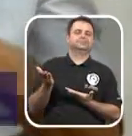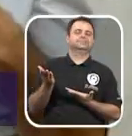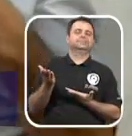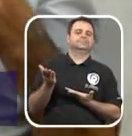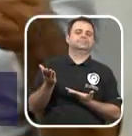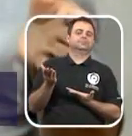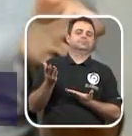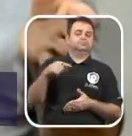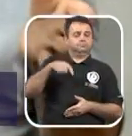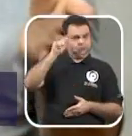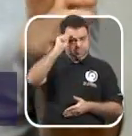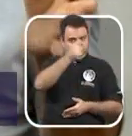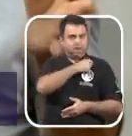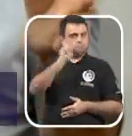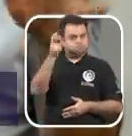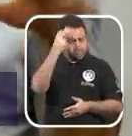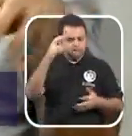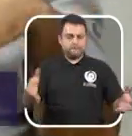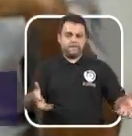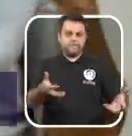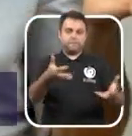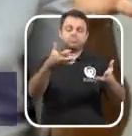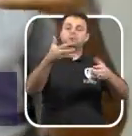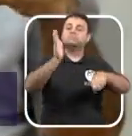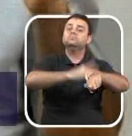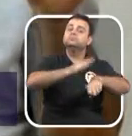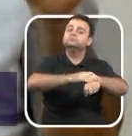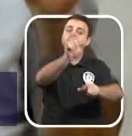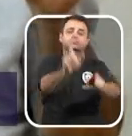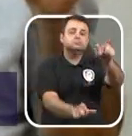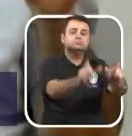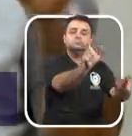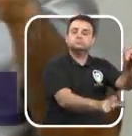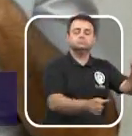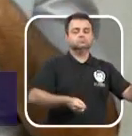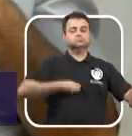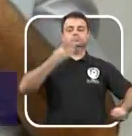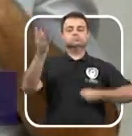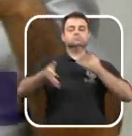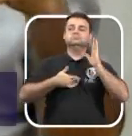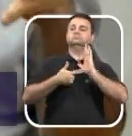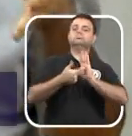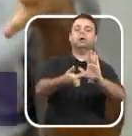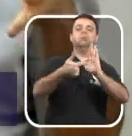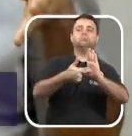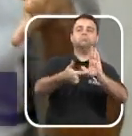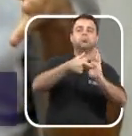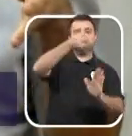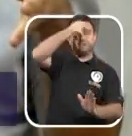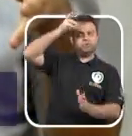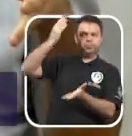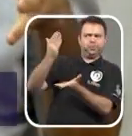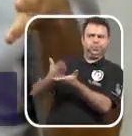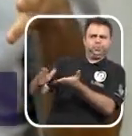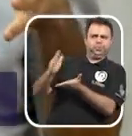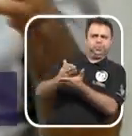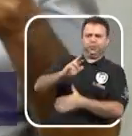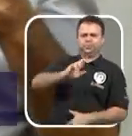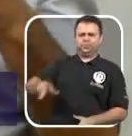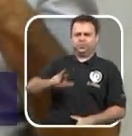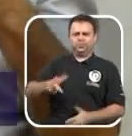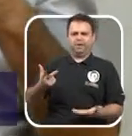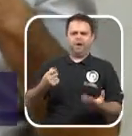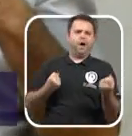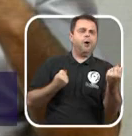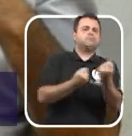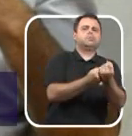muito forte por conta dos artistas. E uma questão da própria cidade, independente de governo. Do ponto de vista governamental, é um horror. Você